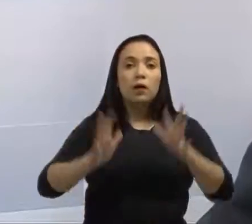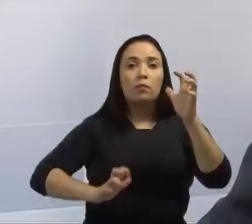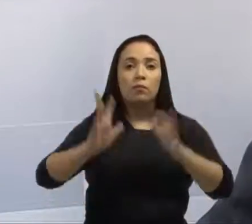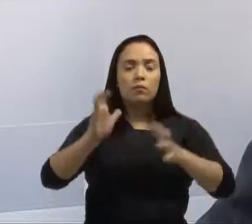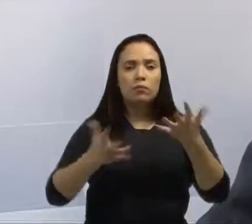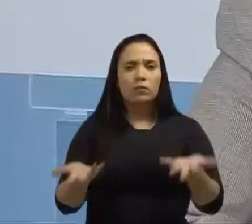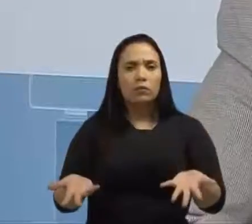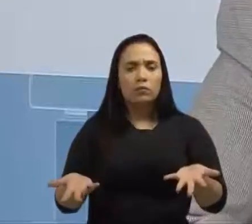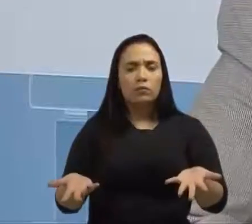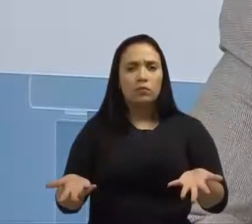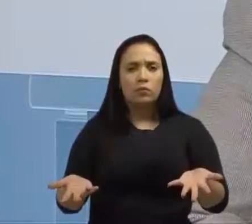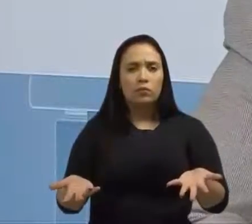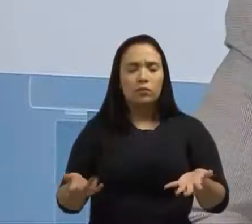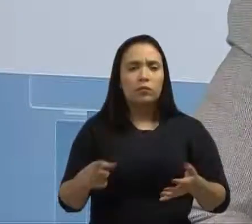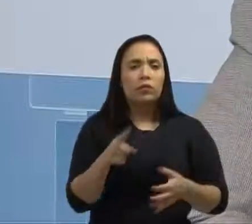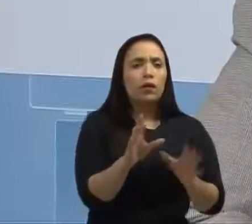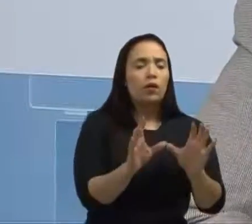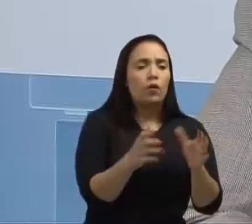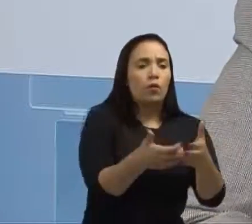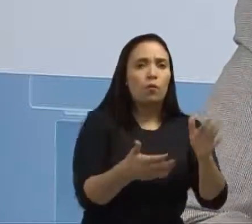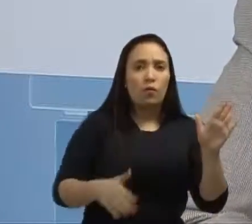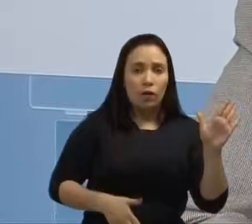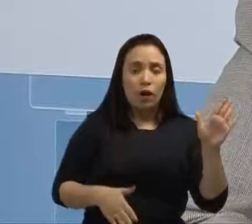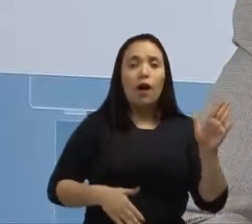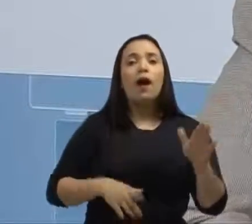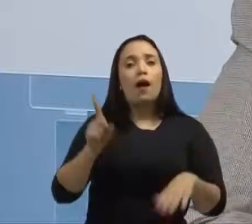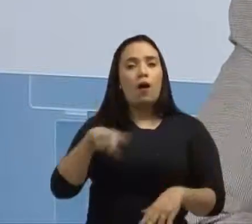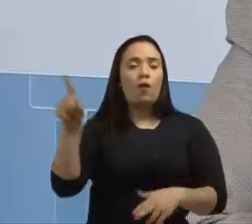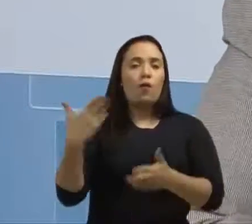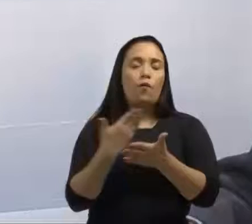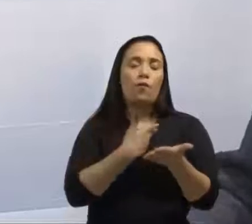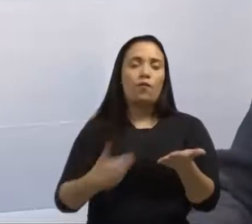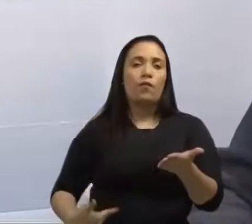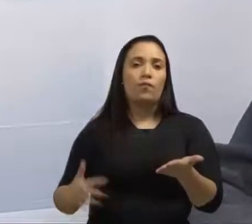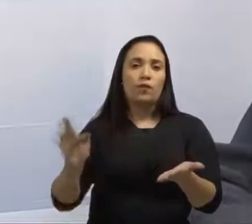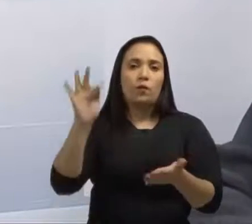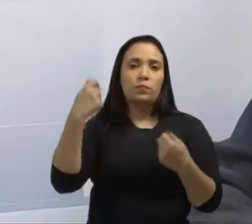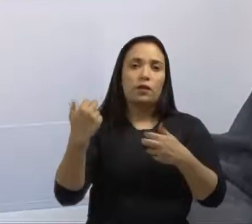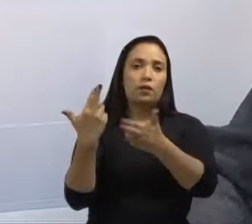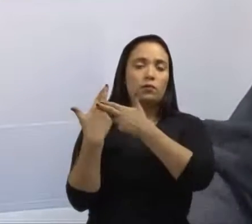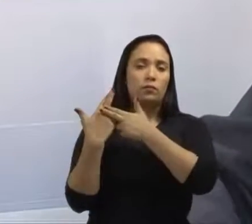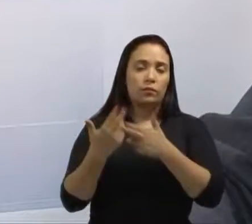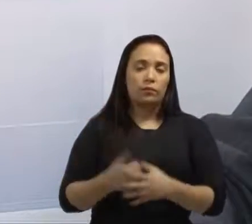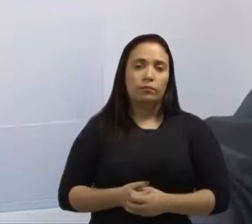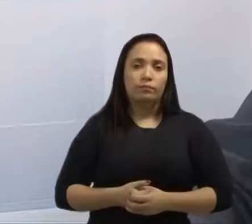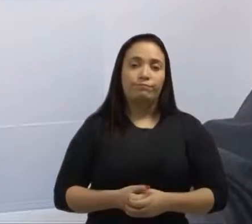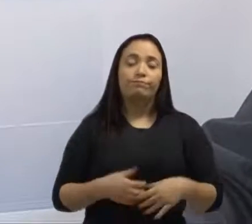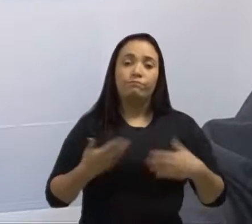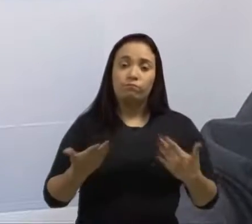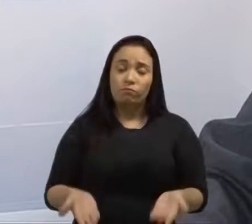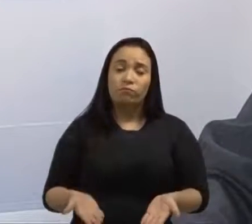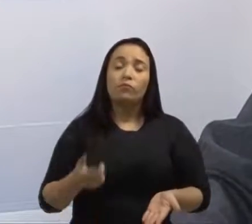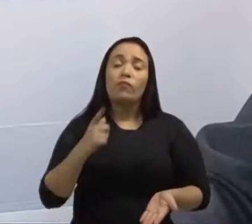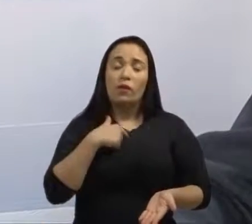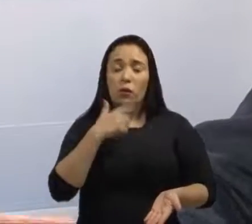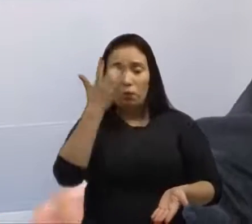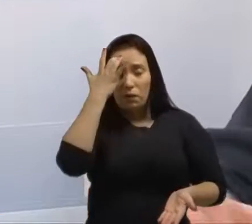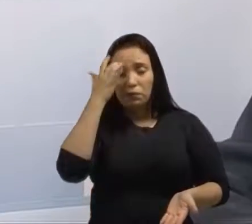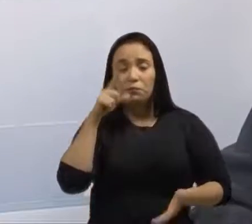E quem enfrenta a facção, no caso, é o governo federal. Mas aí que está. Eu acho que um dos calcanhares de Aquiles do